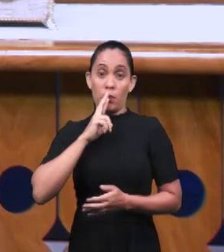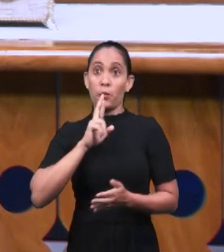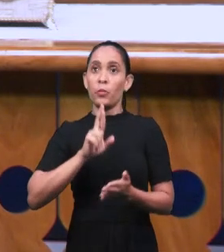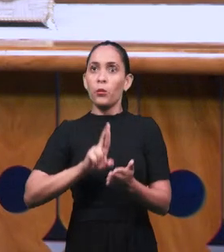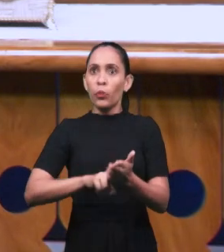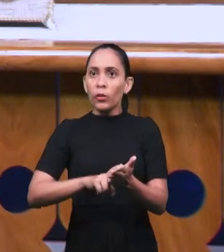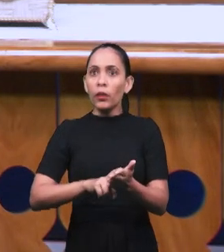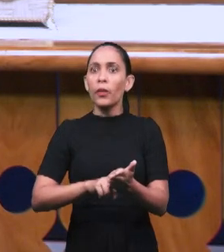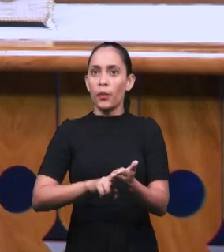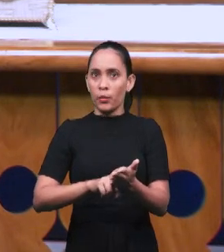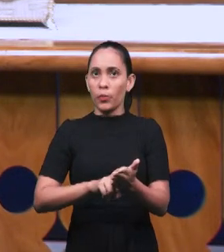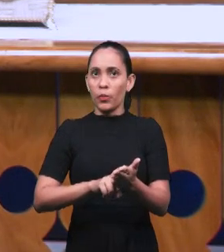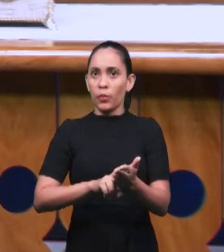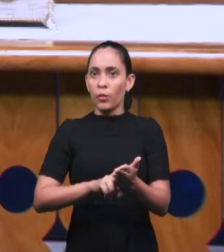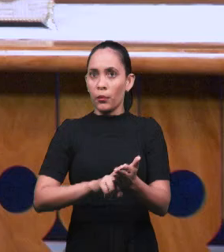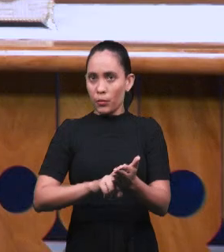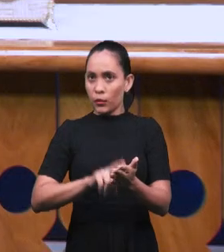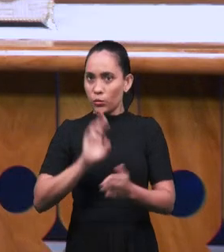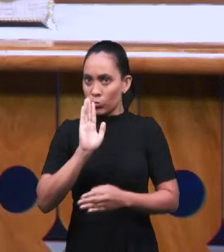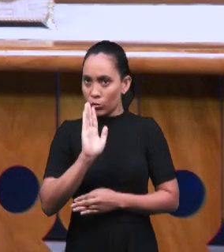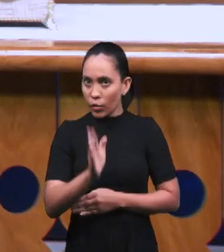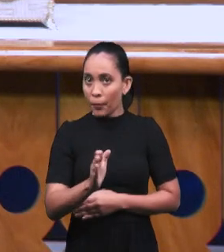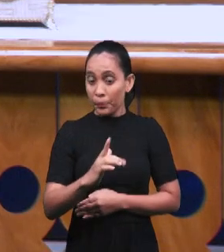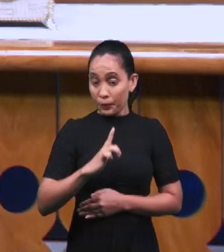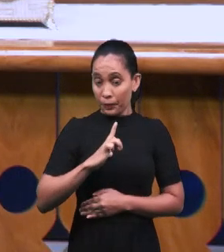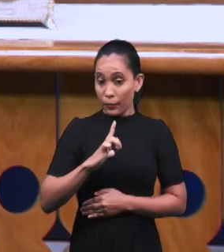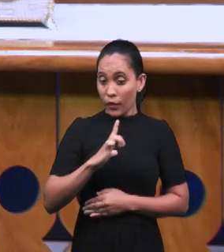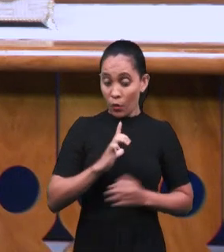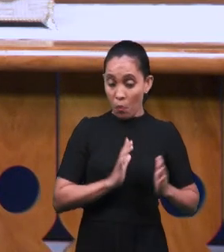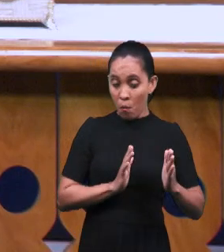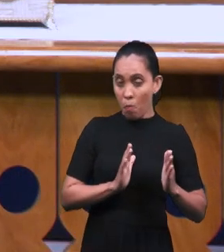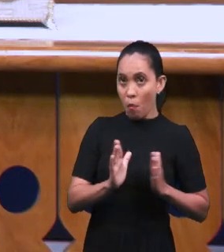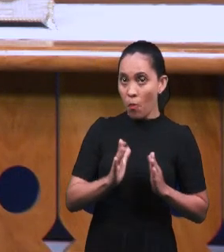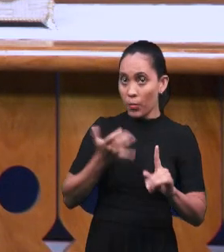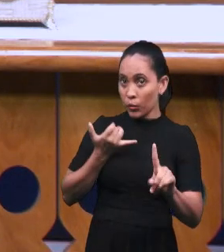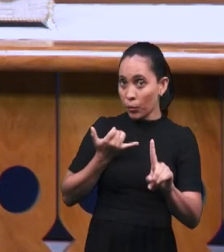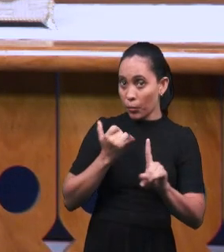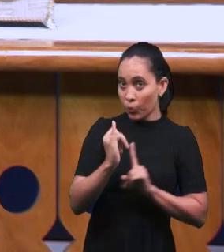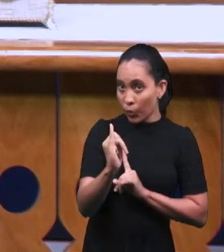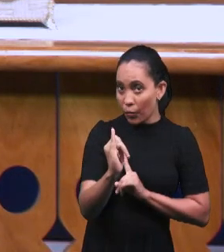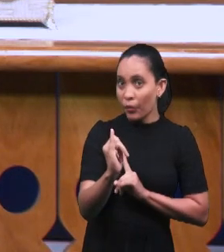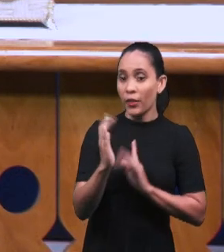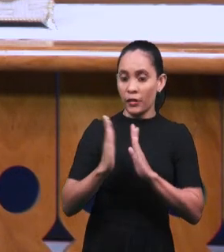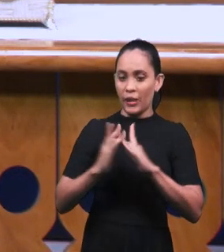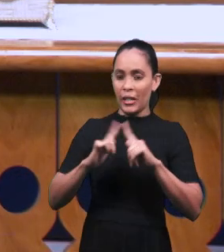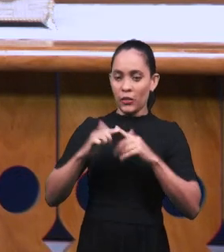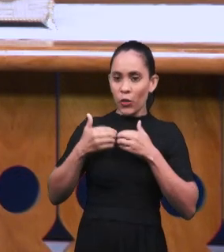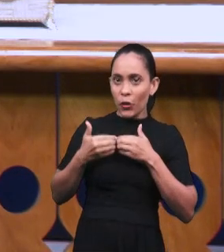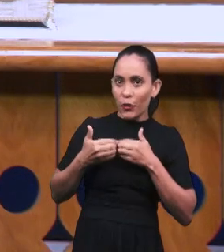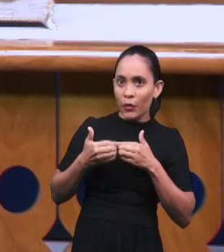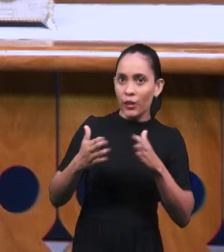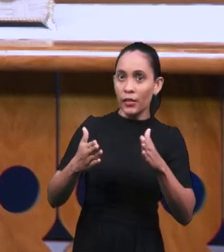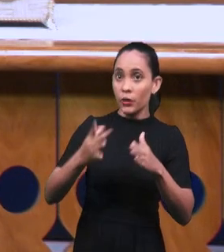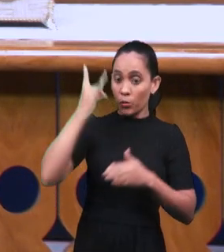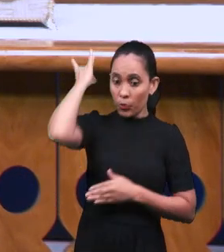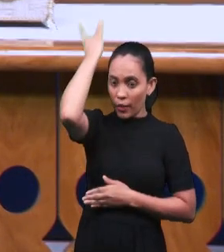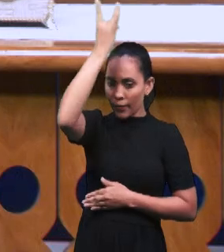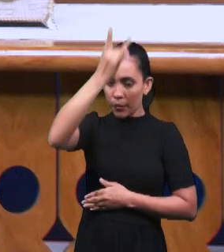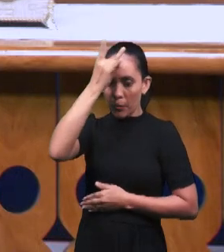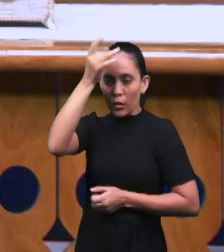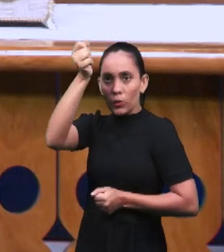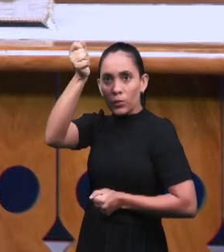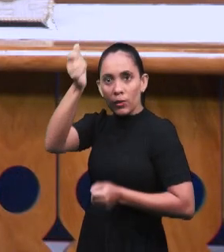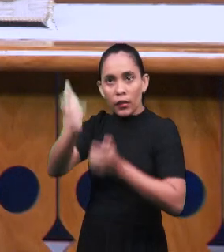No último questionário. Você tem um momento profético da igreja, do seu nascimento, o derramamento do Espírito e